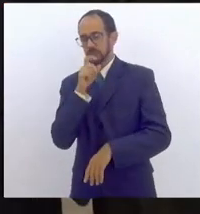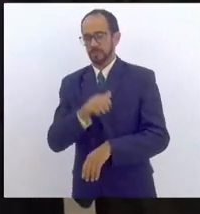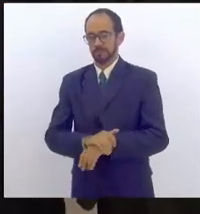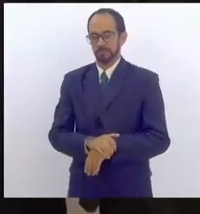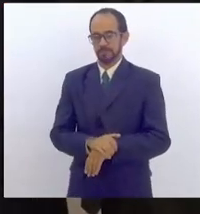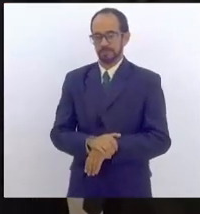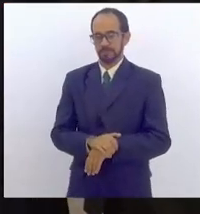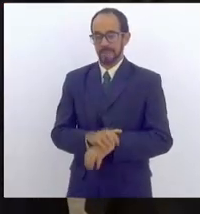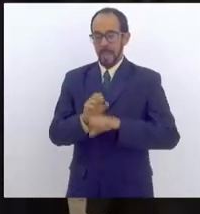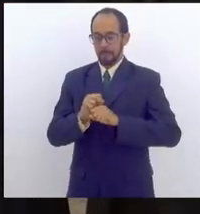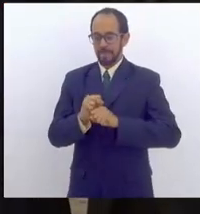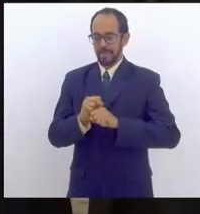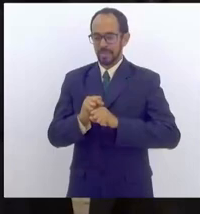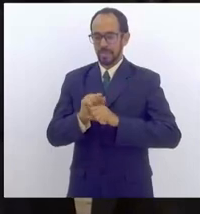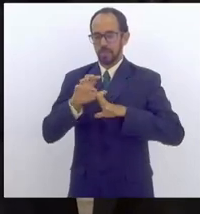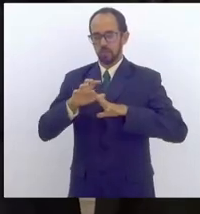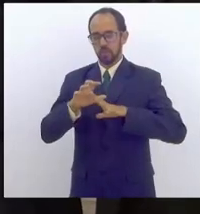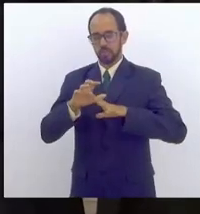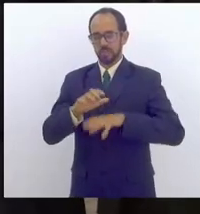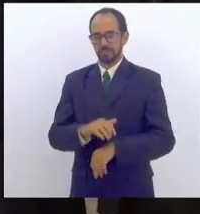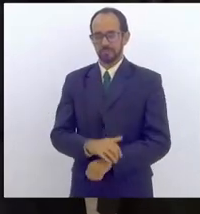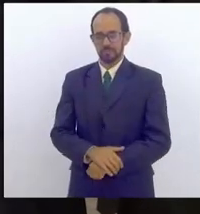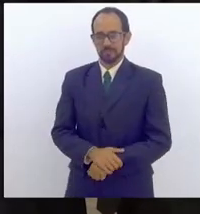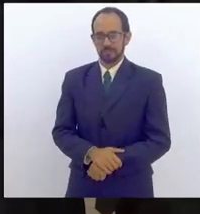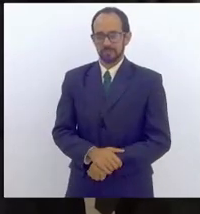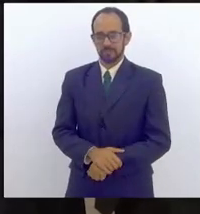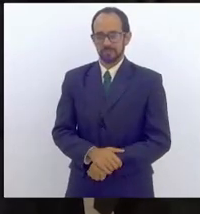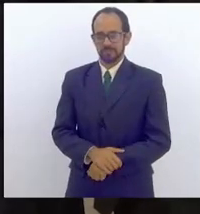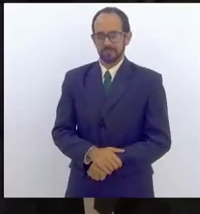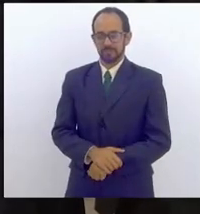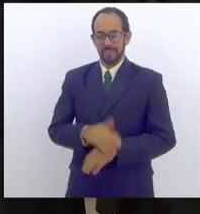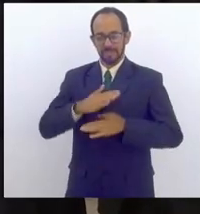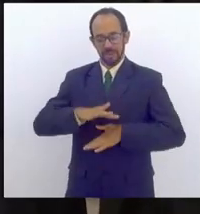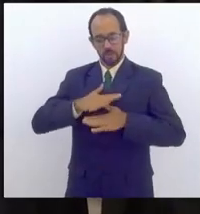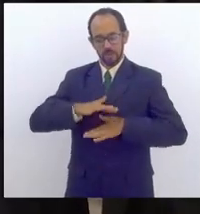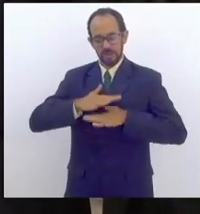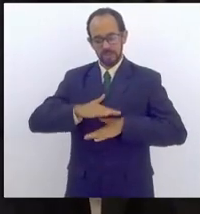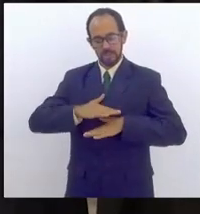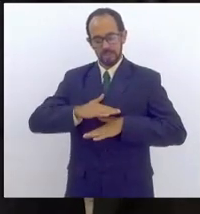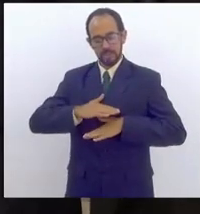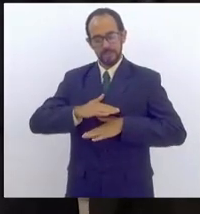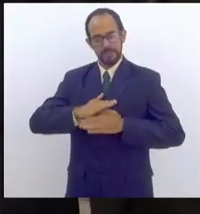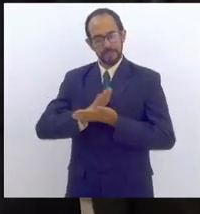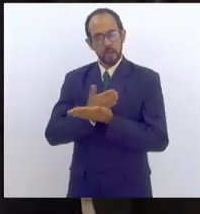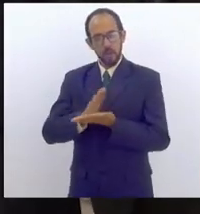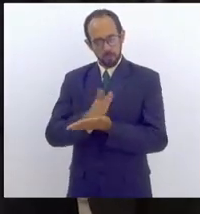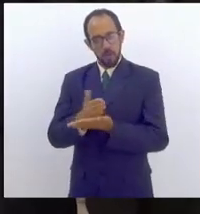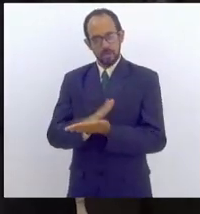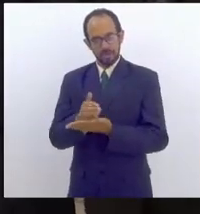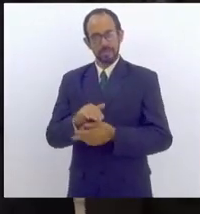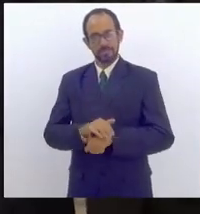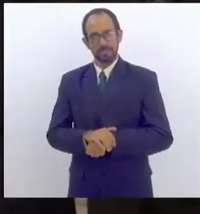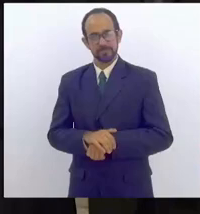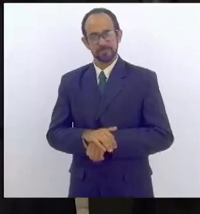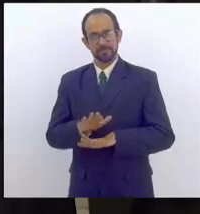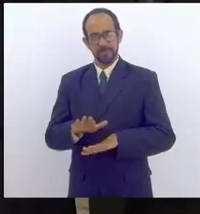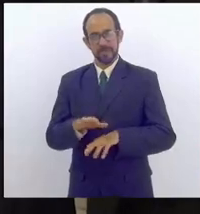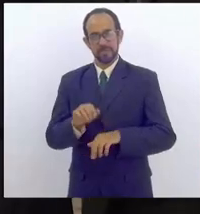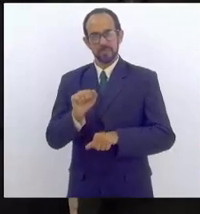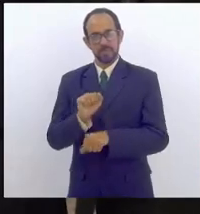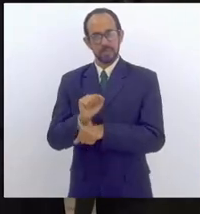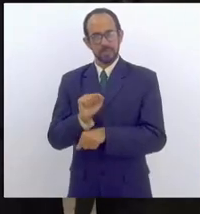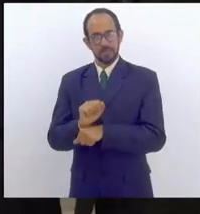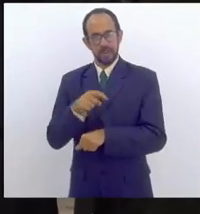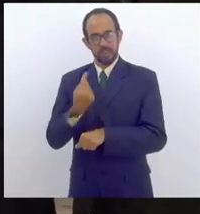Aperta, daí afrouxa. Sossega e desinquieta. Mas o que espera da gente é